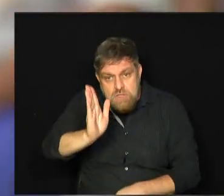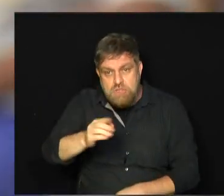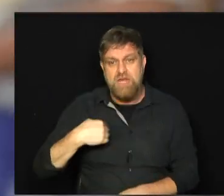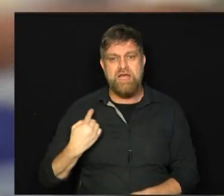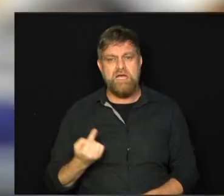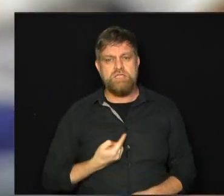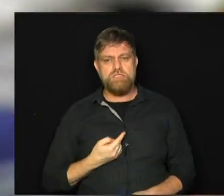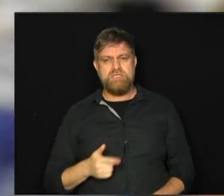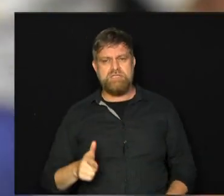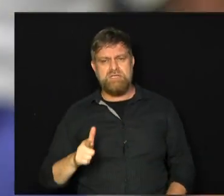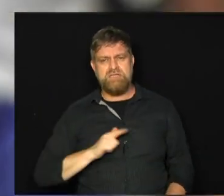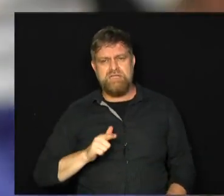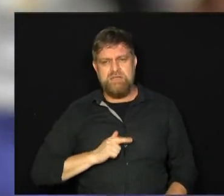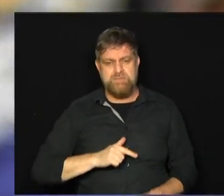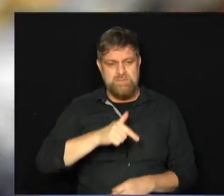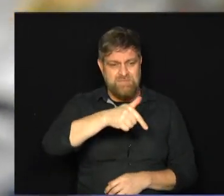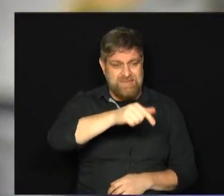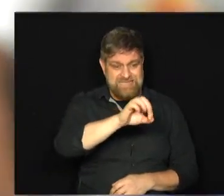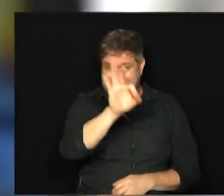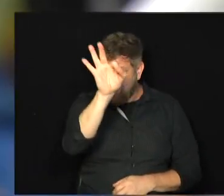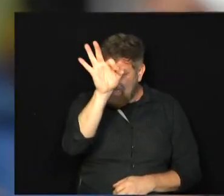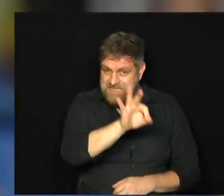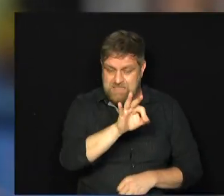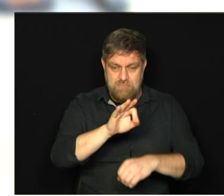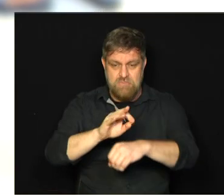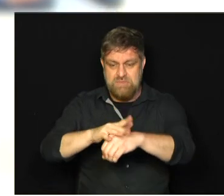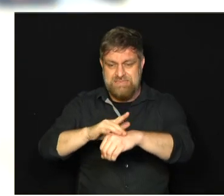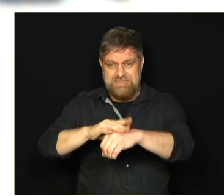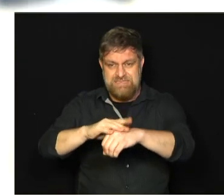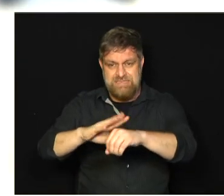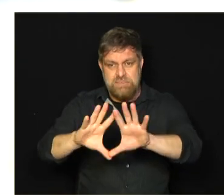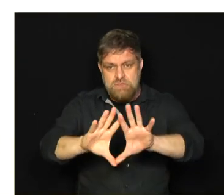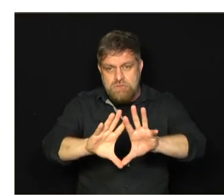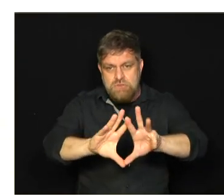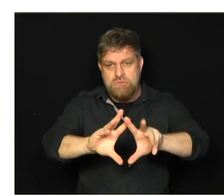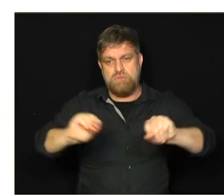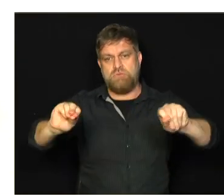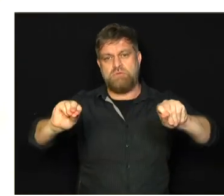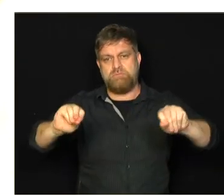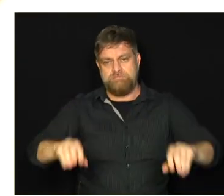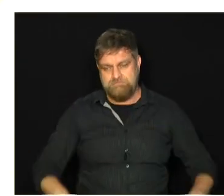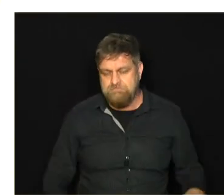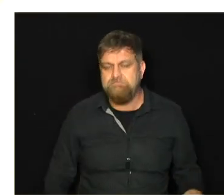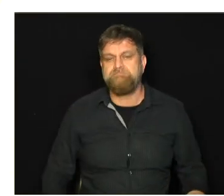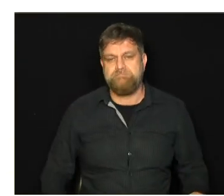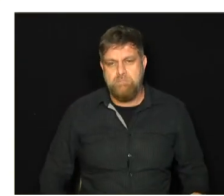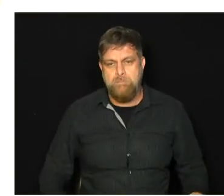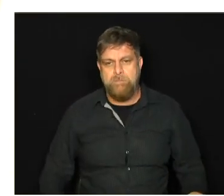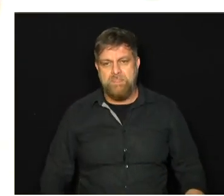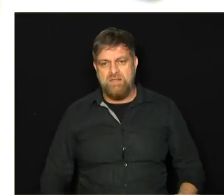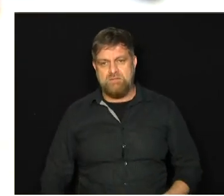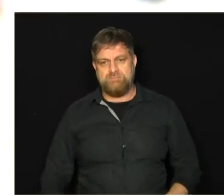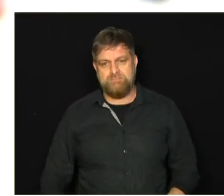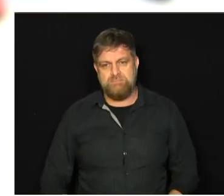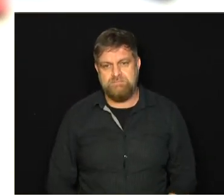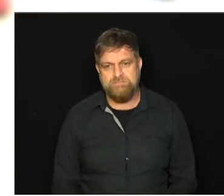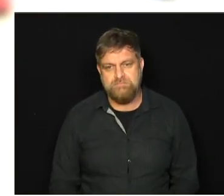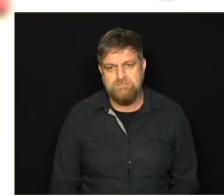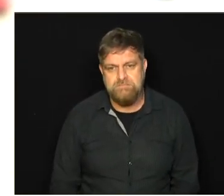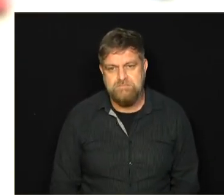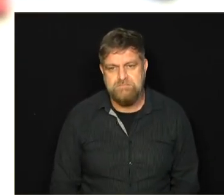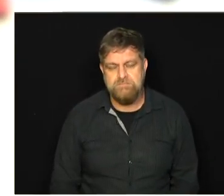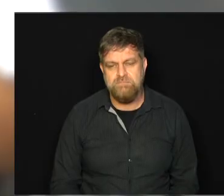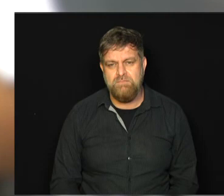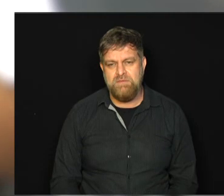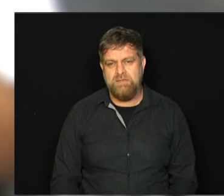no total, nós estamos com 70% nessas 3 décadas das crianças fora de terapia.